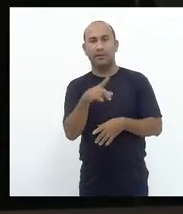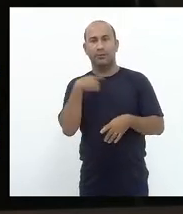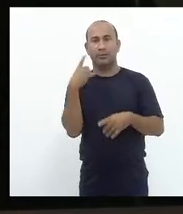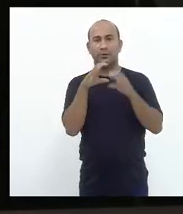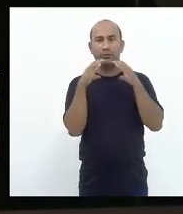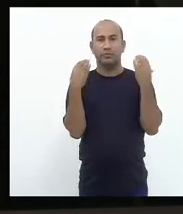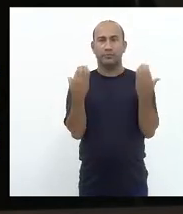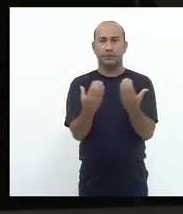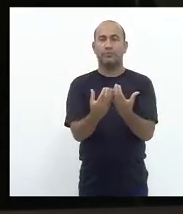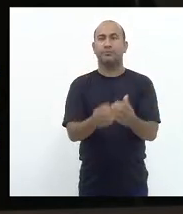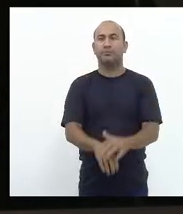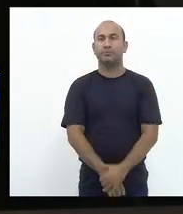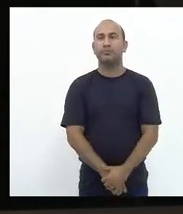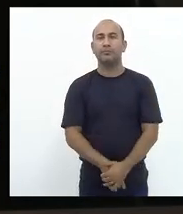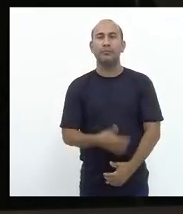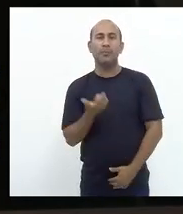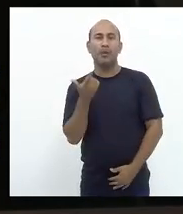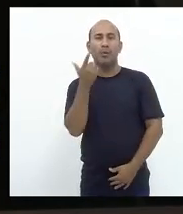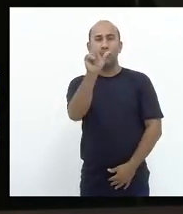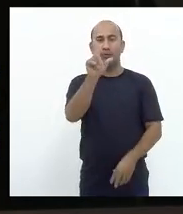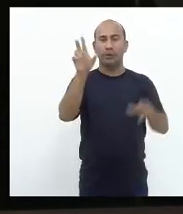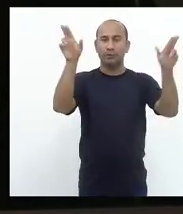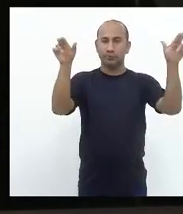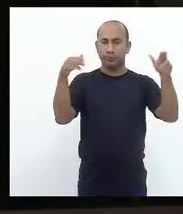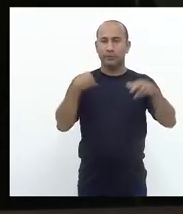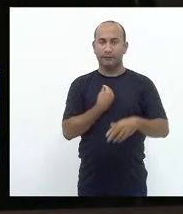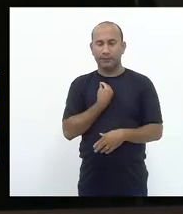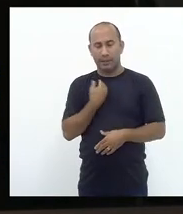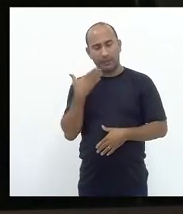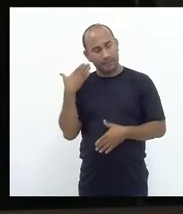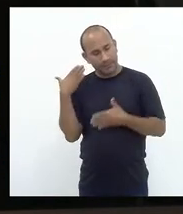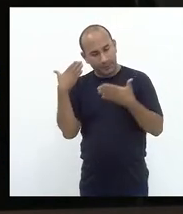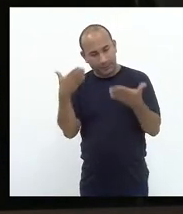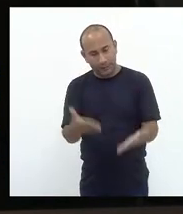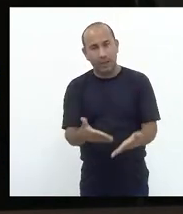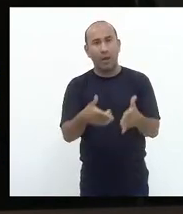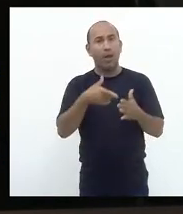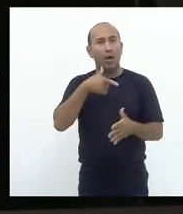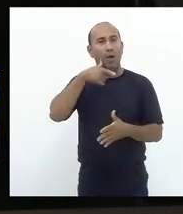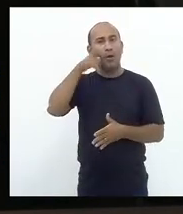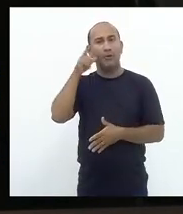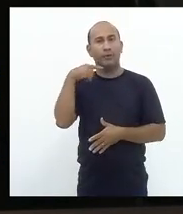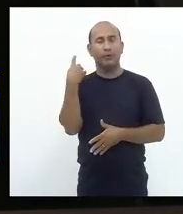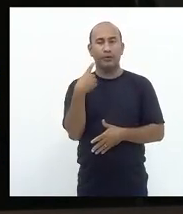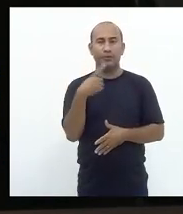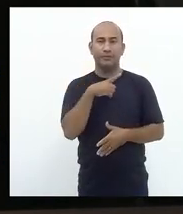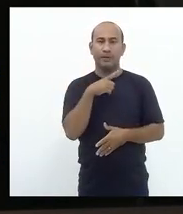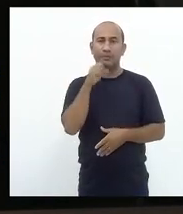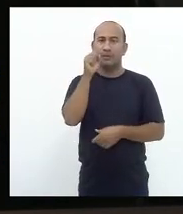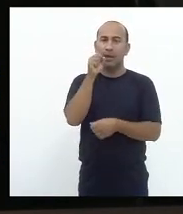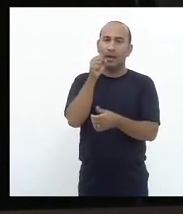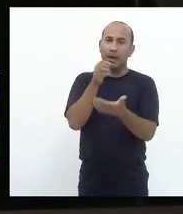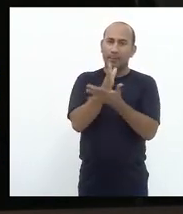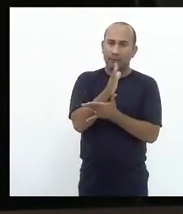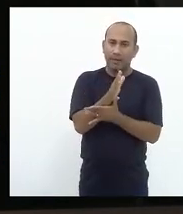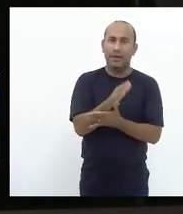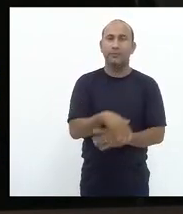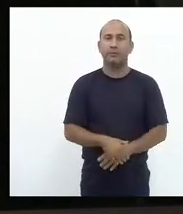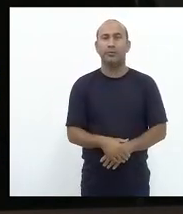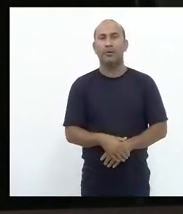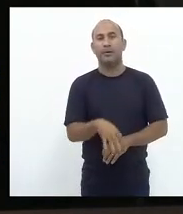Constituição. Outro assunto que me traz aqui, ontem nós tivemos aprovado em primeira discussão o projeto